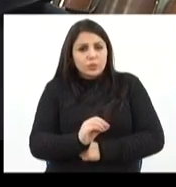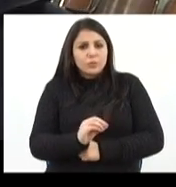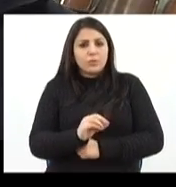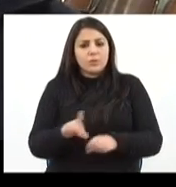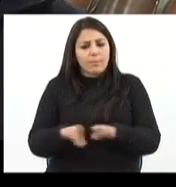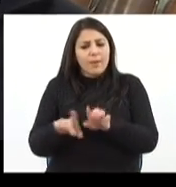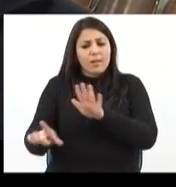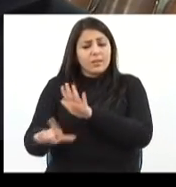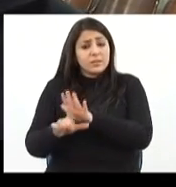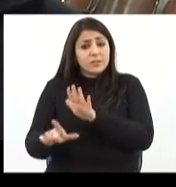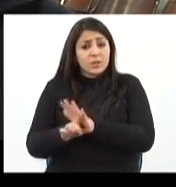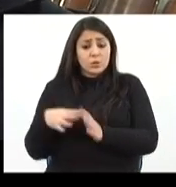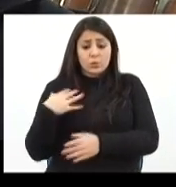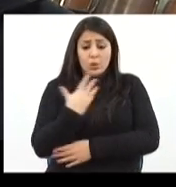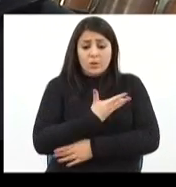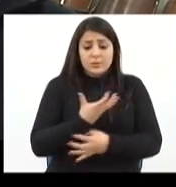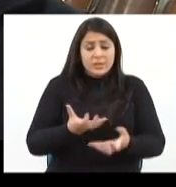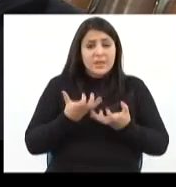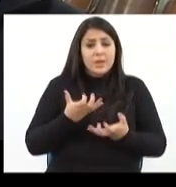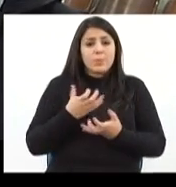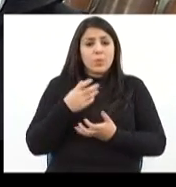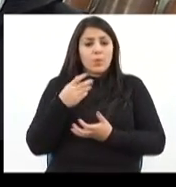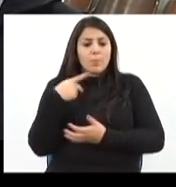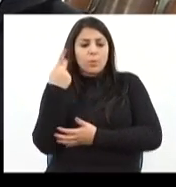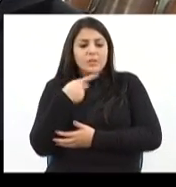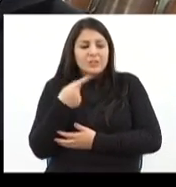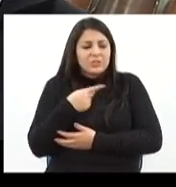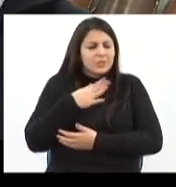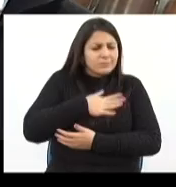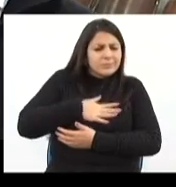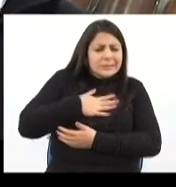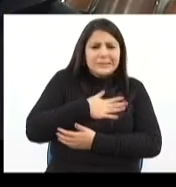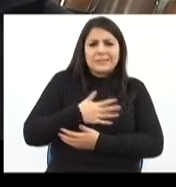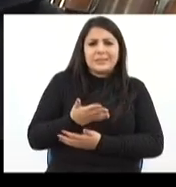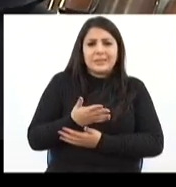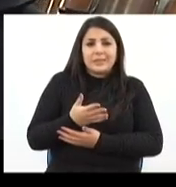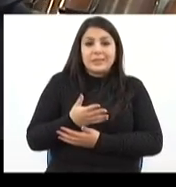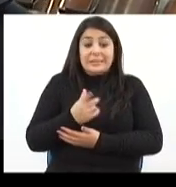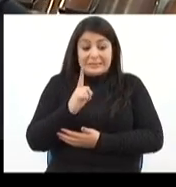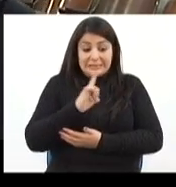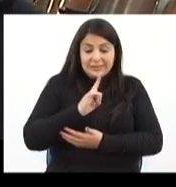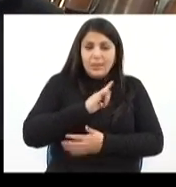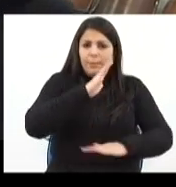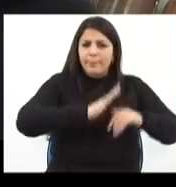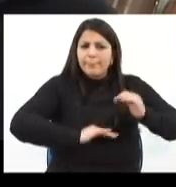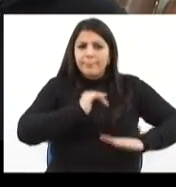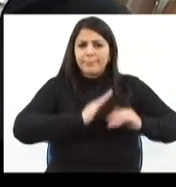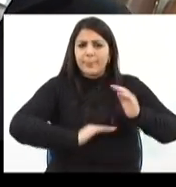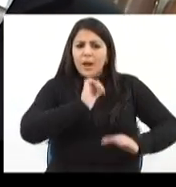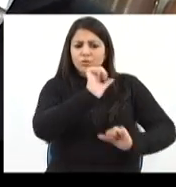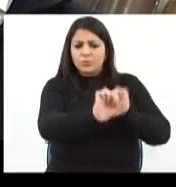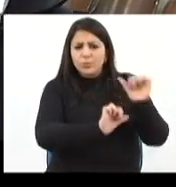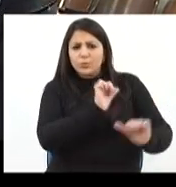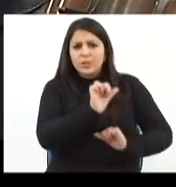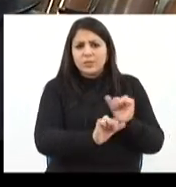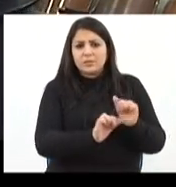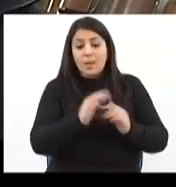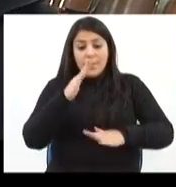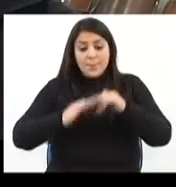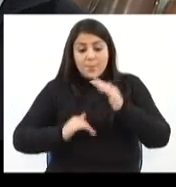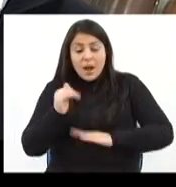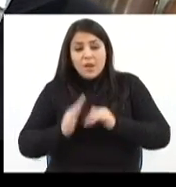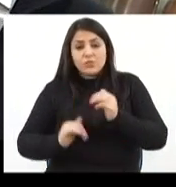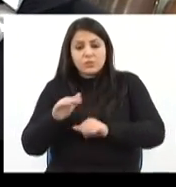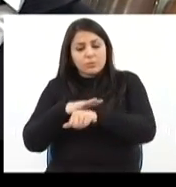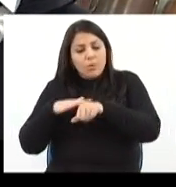Legislativo, a gente quer estabelecer a justiça restaurativa como uma política de Estado, ou seja, estabelecer práticas de restauração e